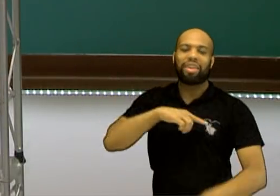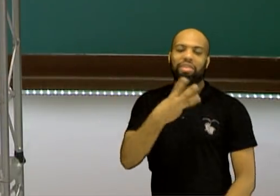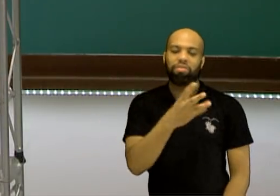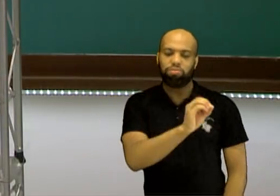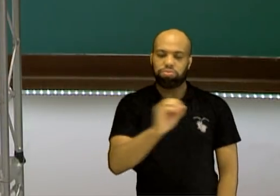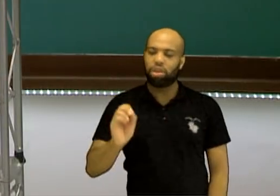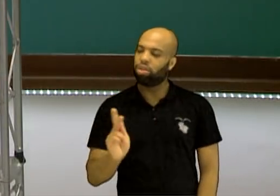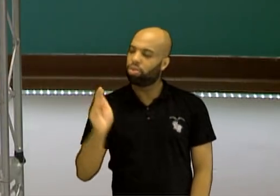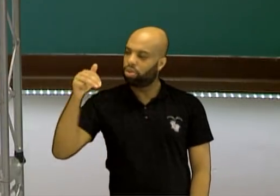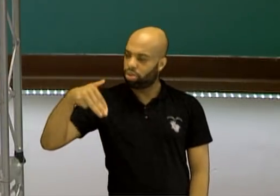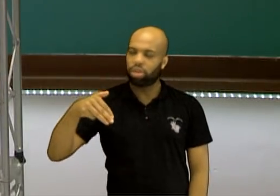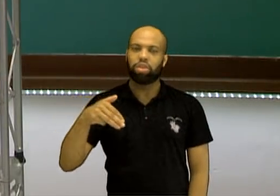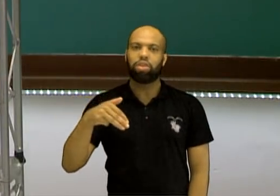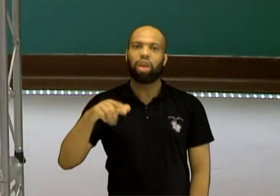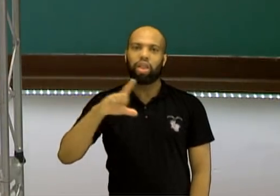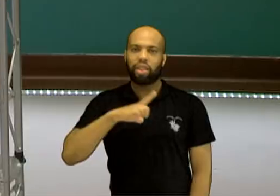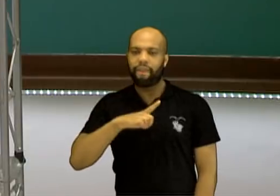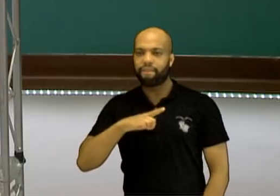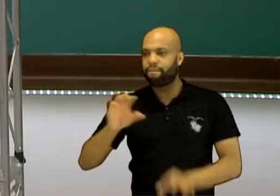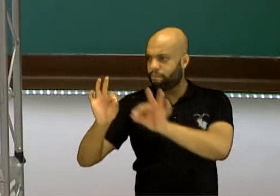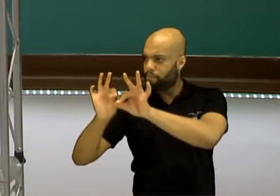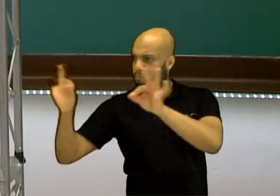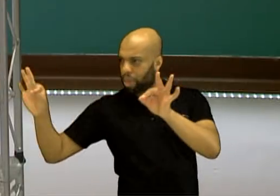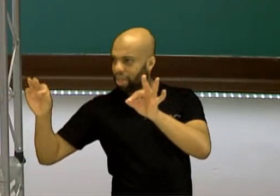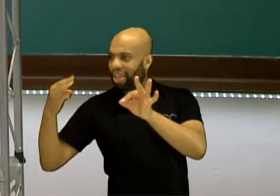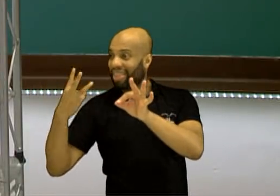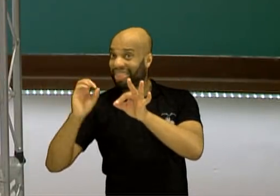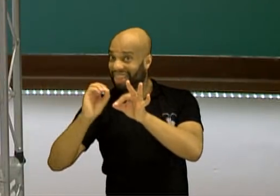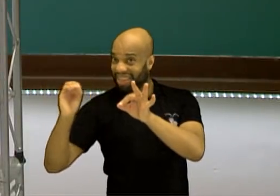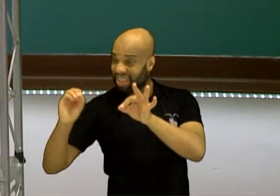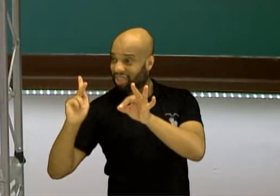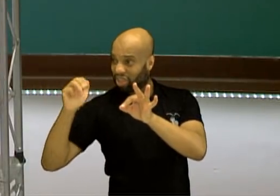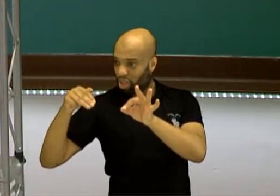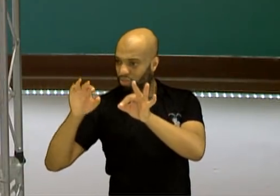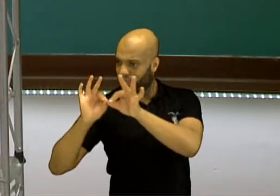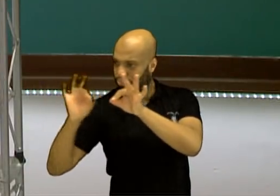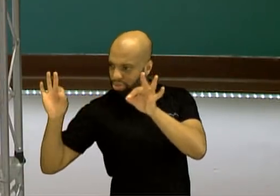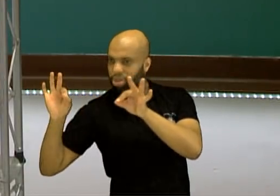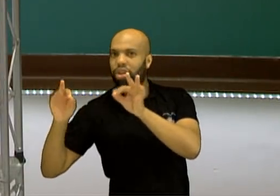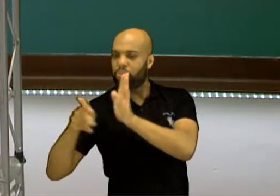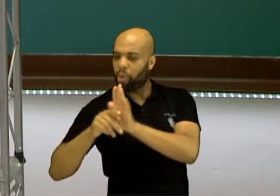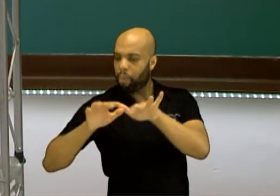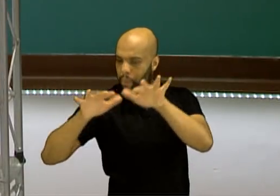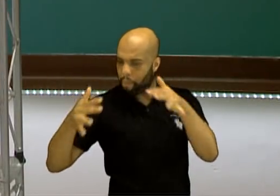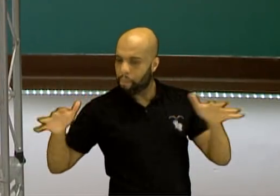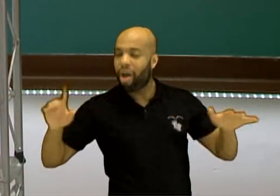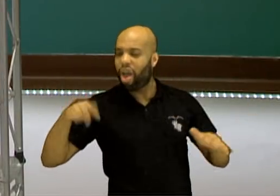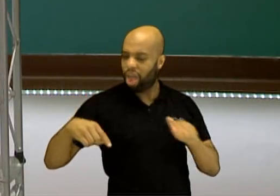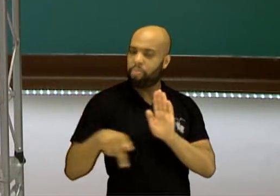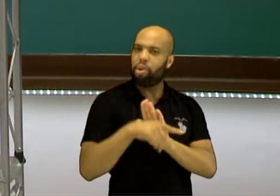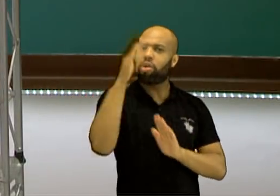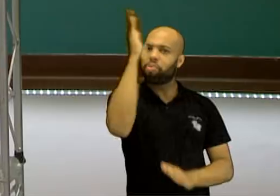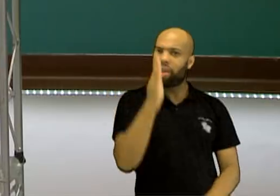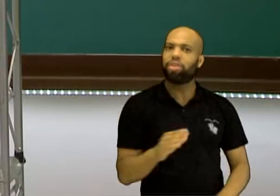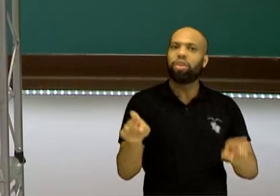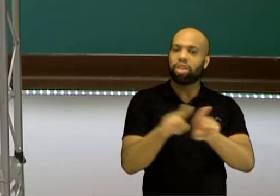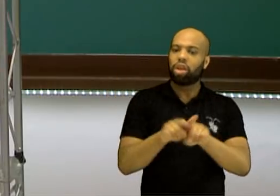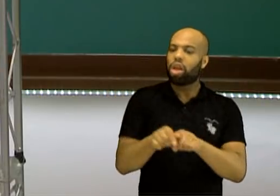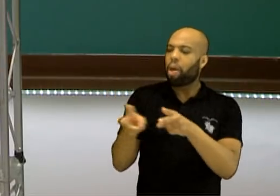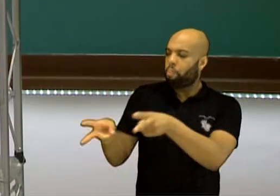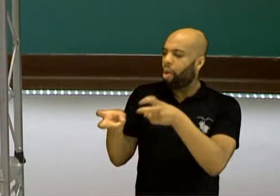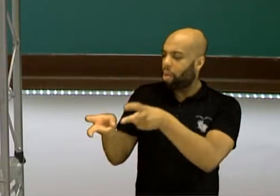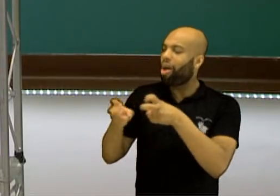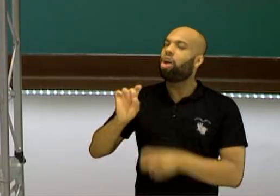aproximadamente, mar adentro, isso ainda é território brasileiro. São as zonas econômicas especiais, só nós podemos explorar